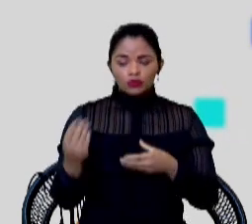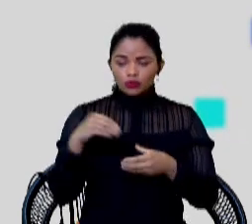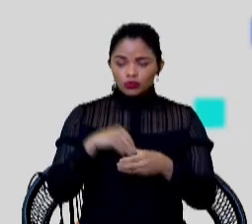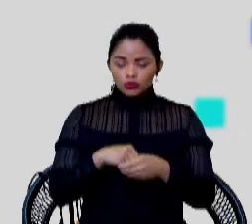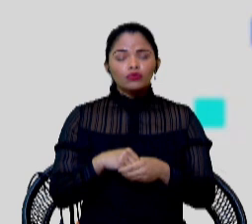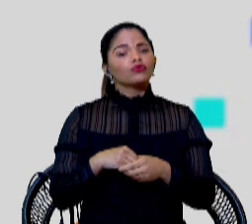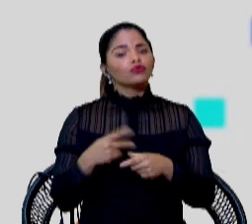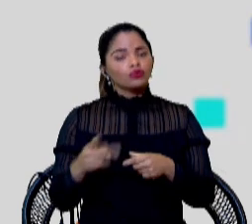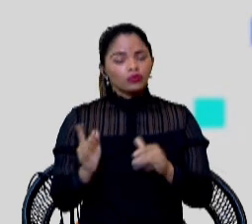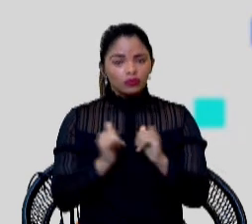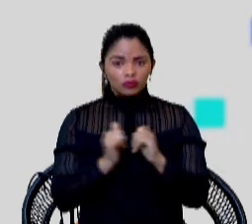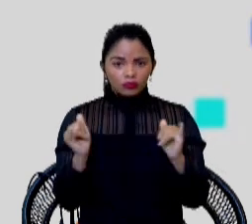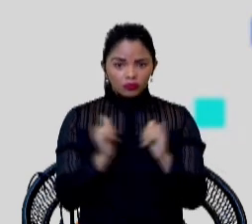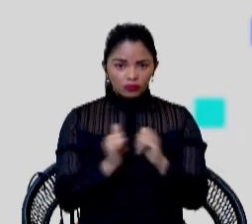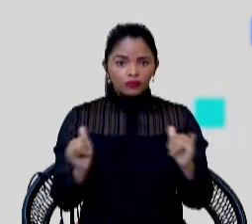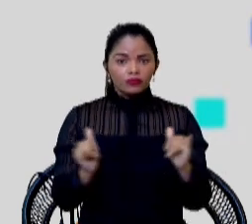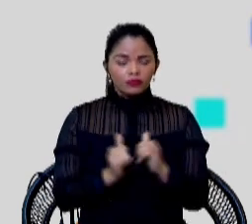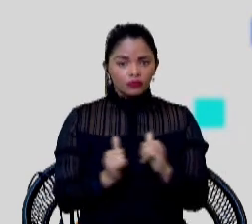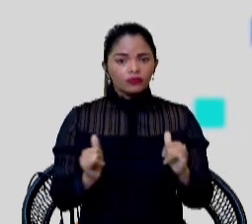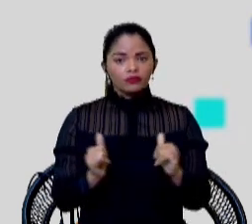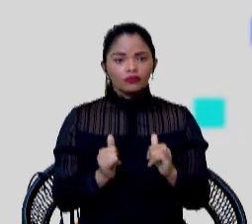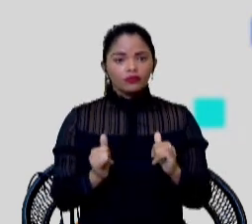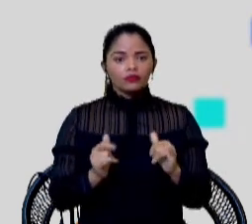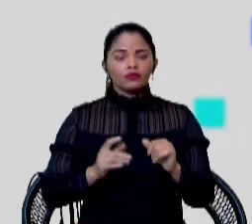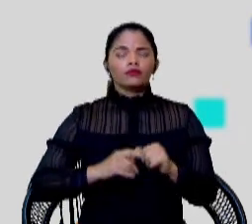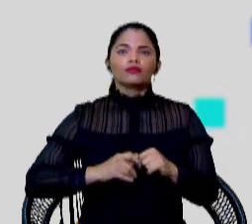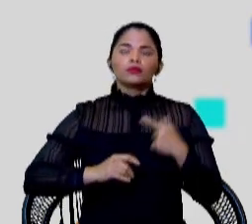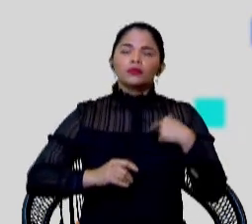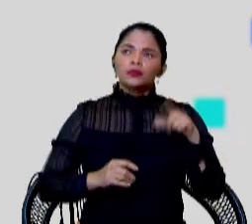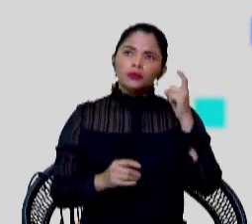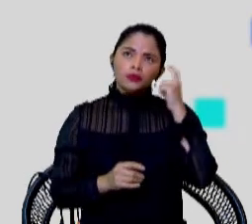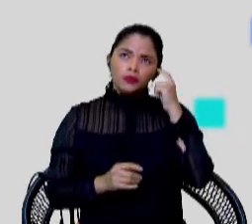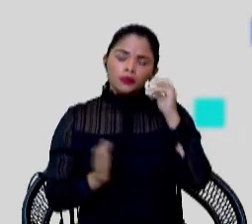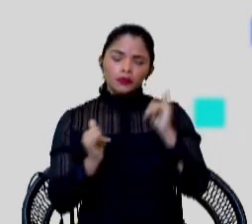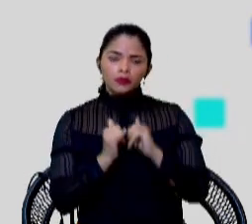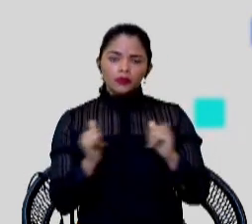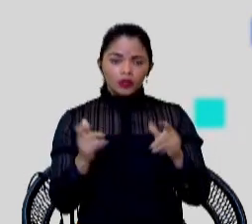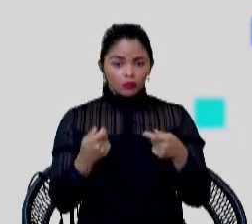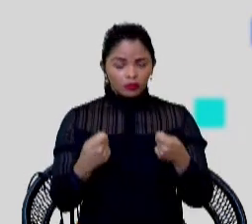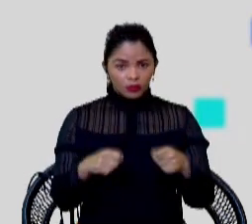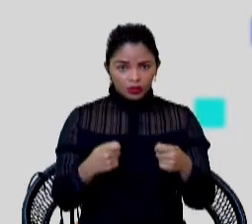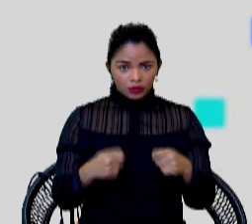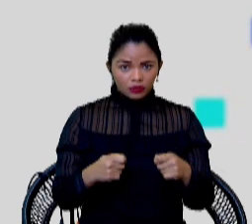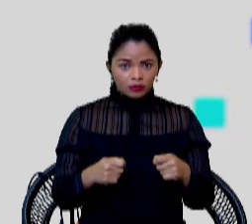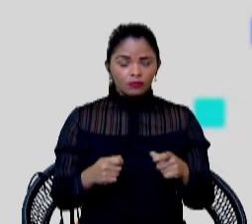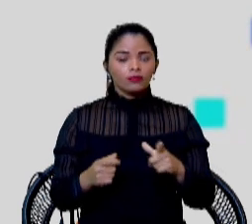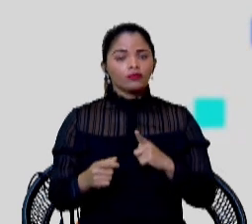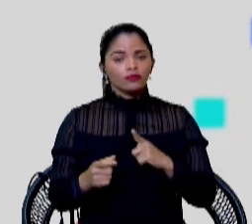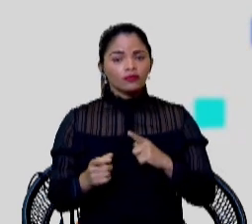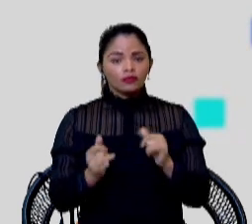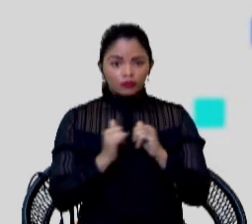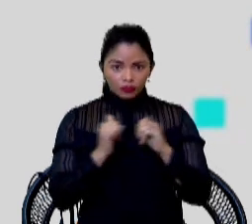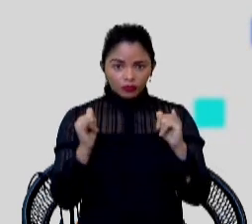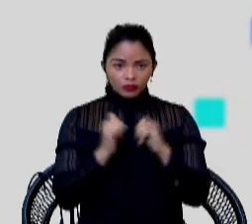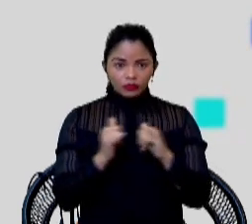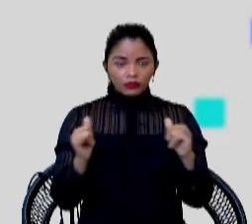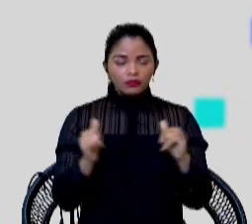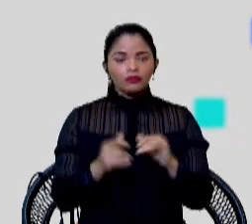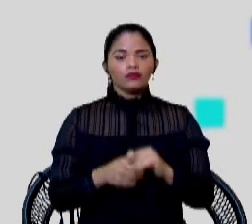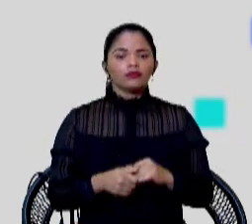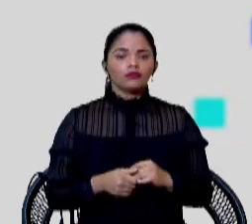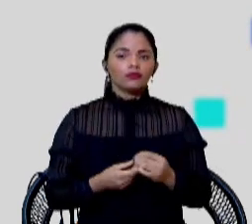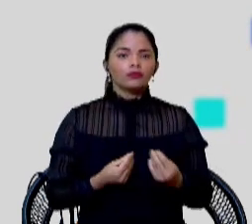outro. Você tem a campanha em cima, né? Então, imaginem que a campanha é: eu preciso fazer uma campanha